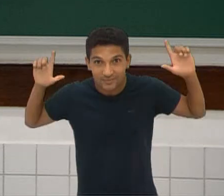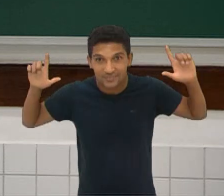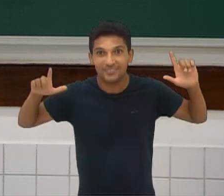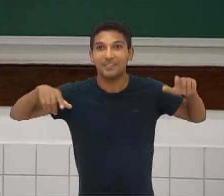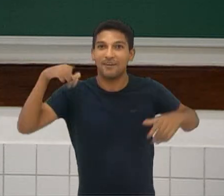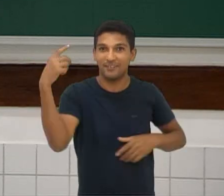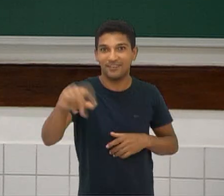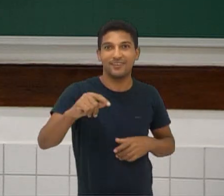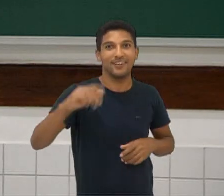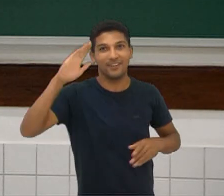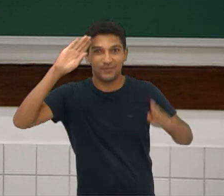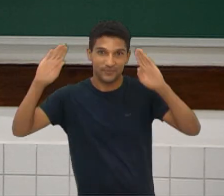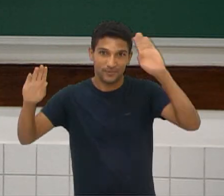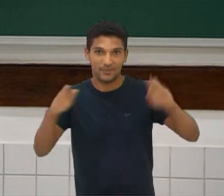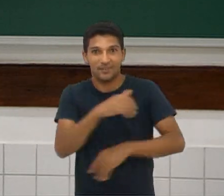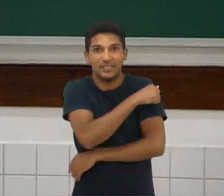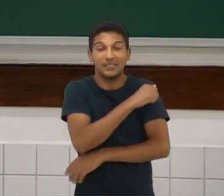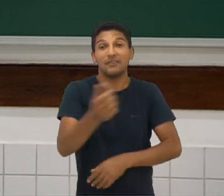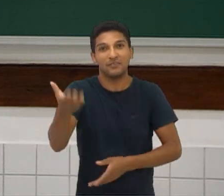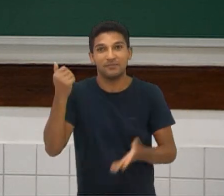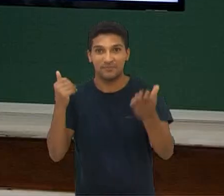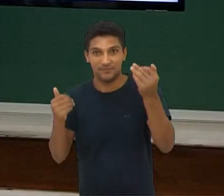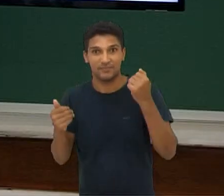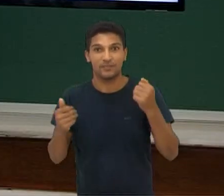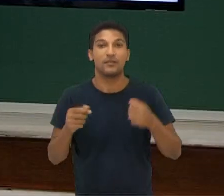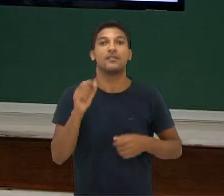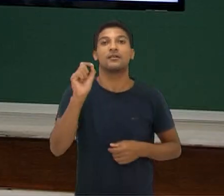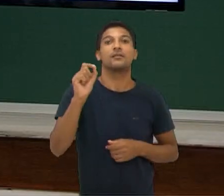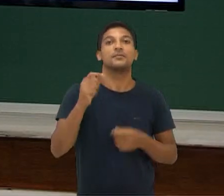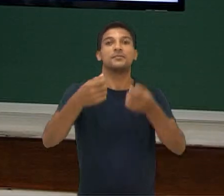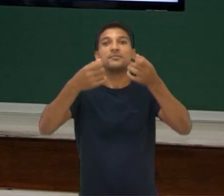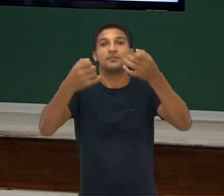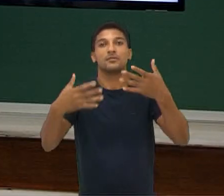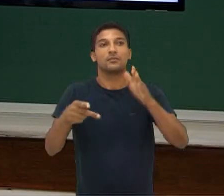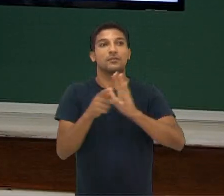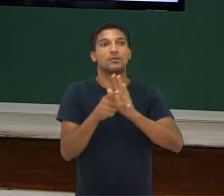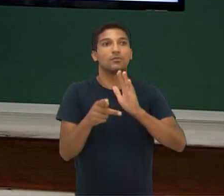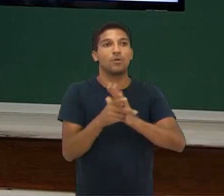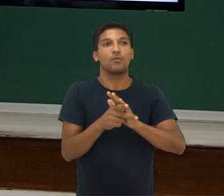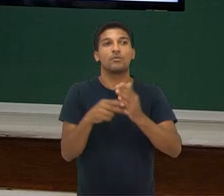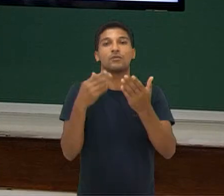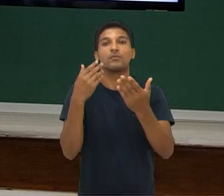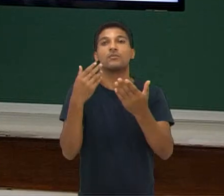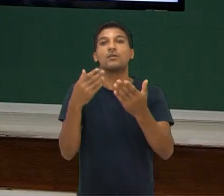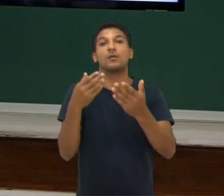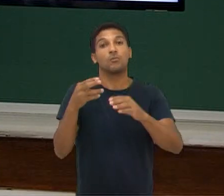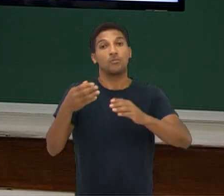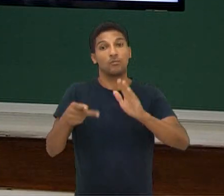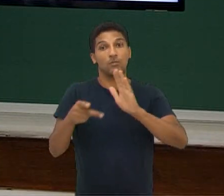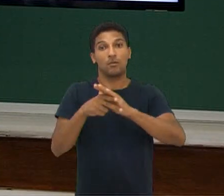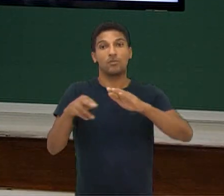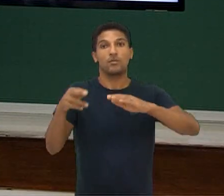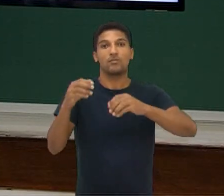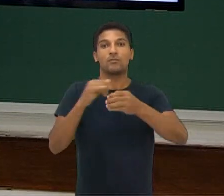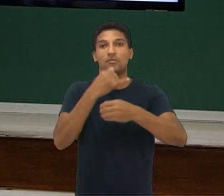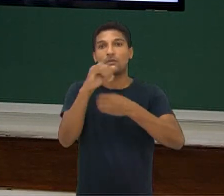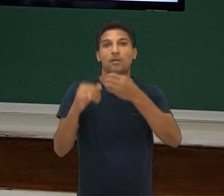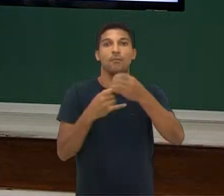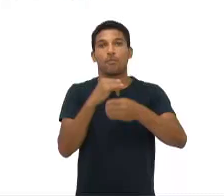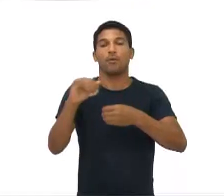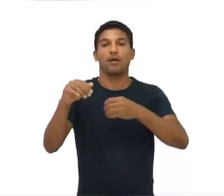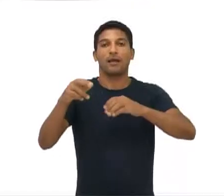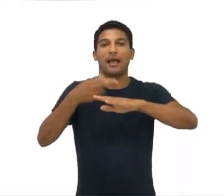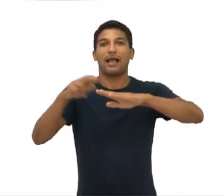Voltamos, senhoras e senhores! Vem comigo, então. Aqui fala um pouquinho dos estudos de dos estudos referente à radiação que a Marie Curie